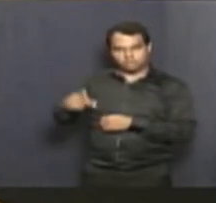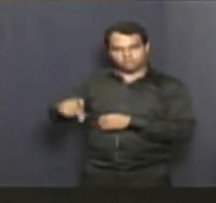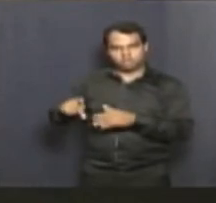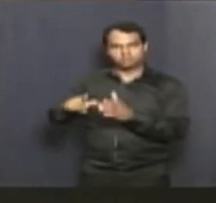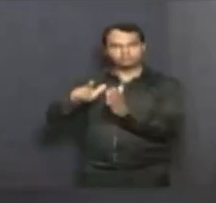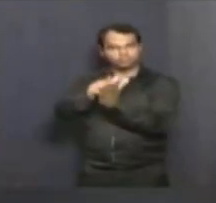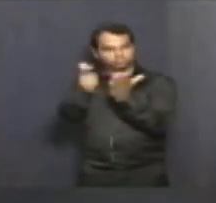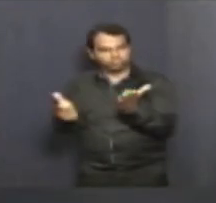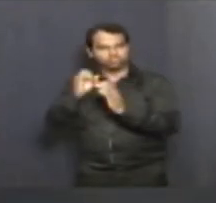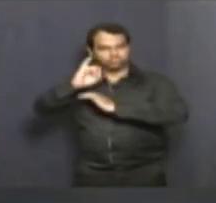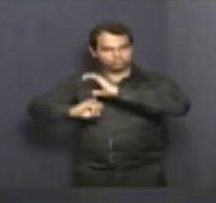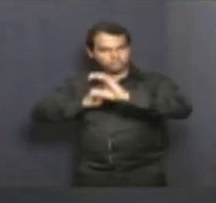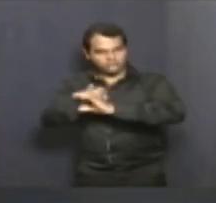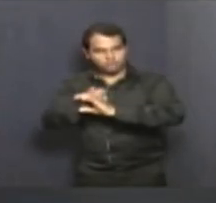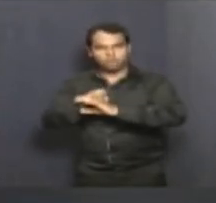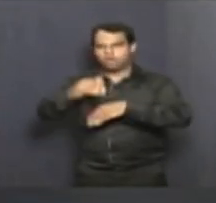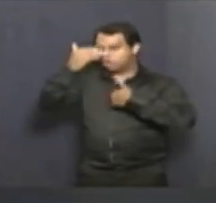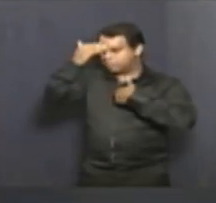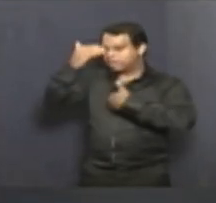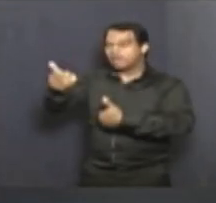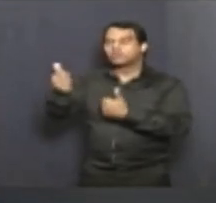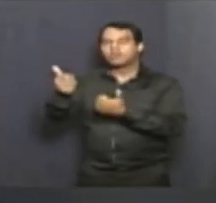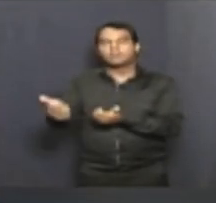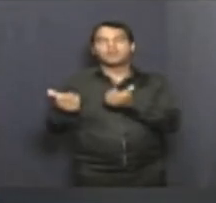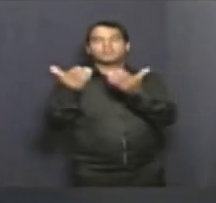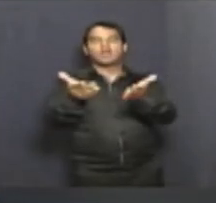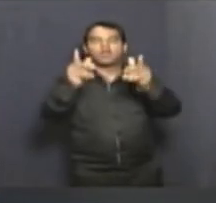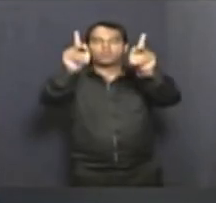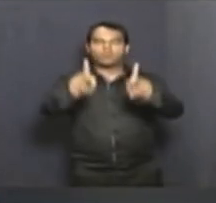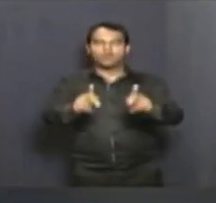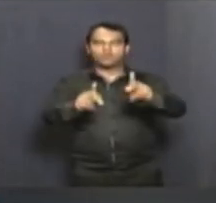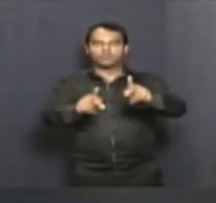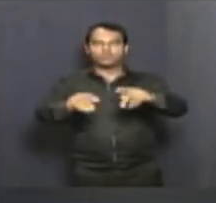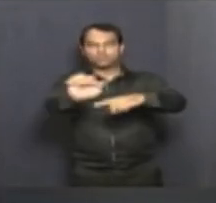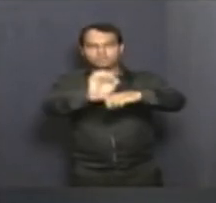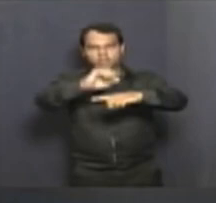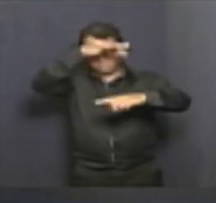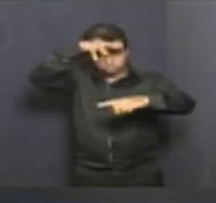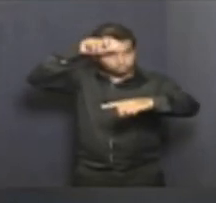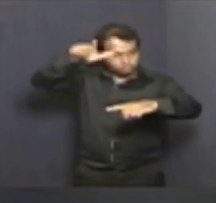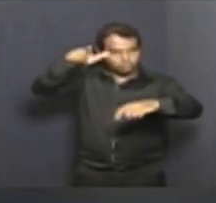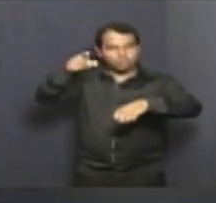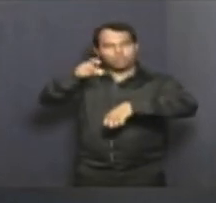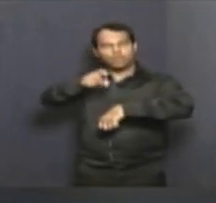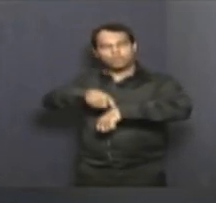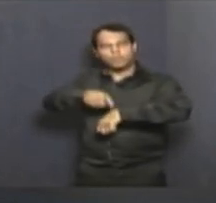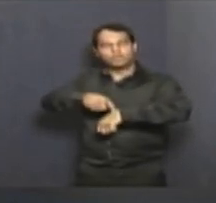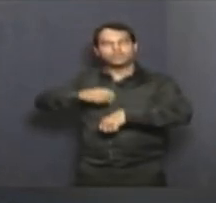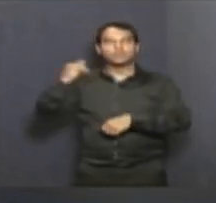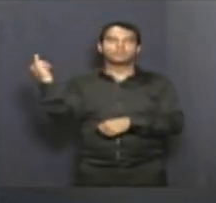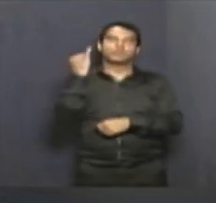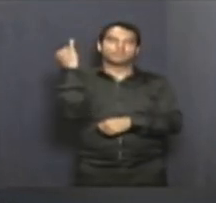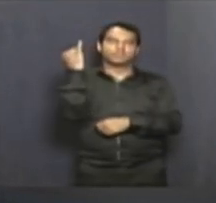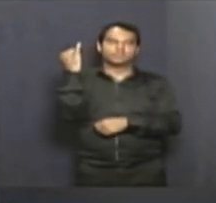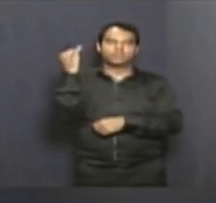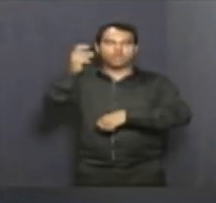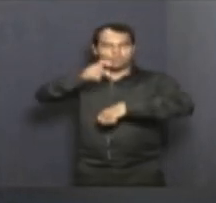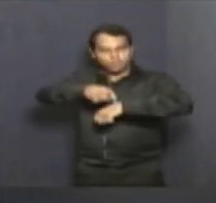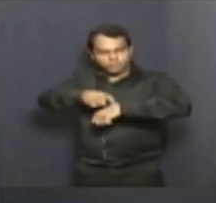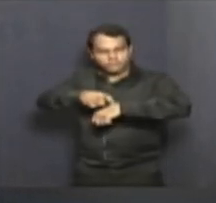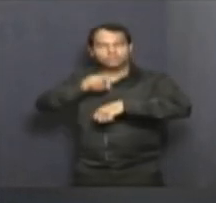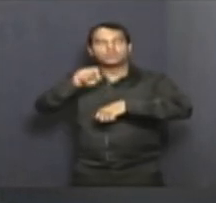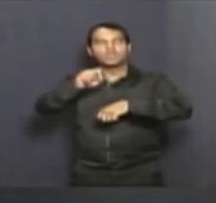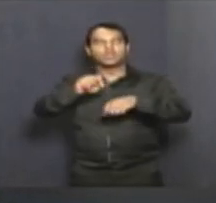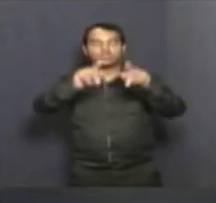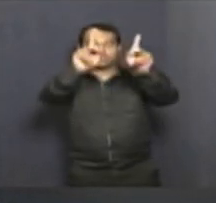oferecer com certeza o povo do estado do mato grosso esse importante momento momento onde os eleitores ao cidadão sul mato